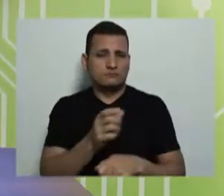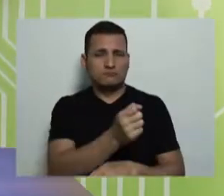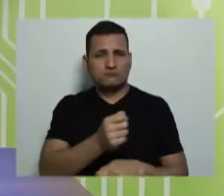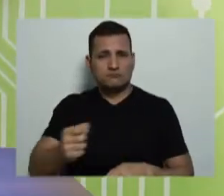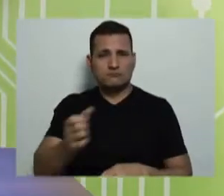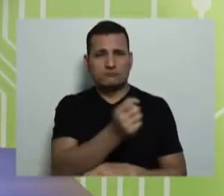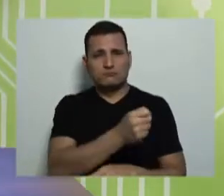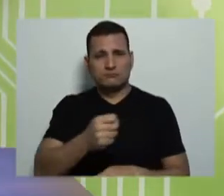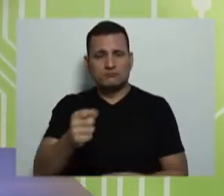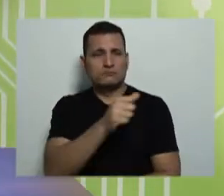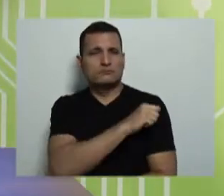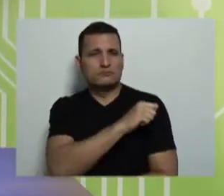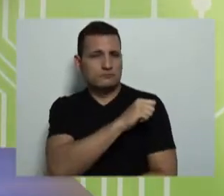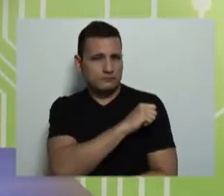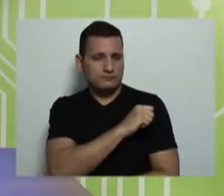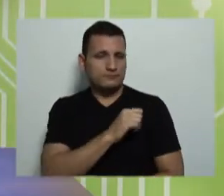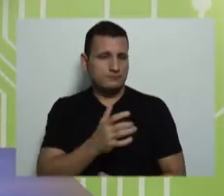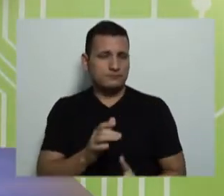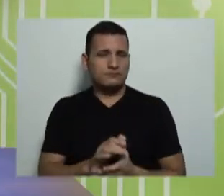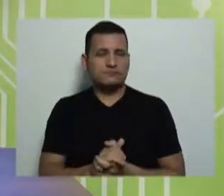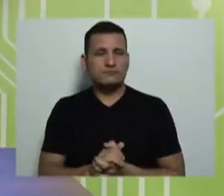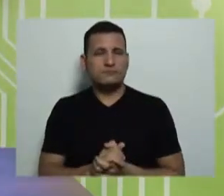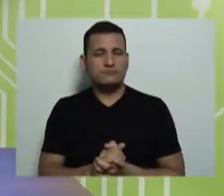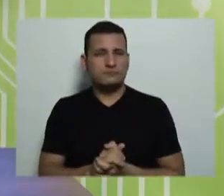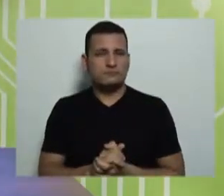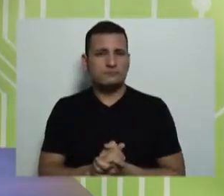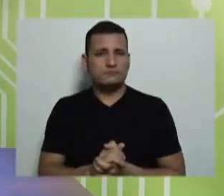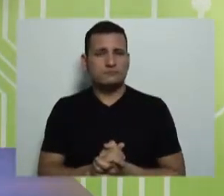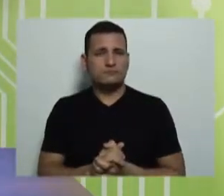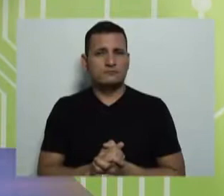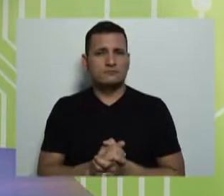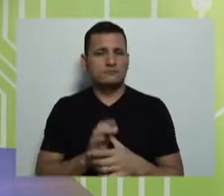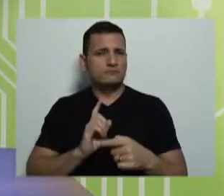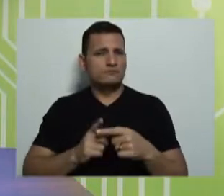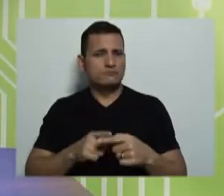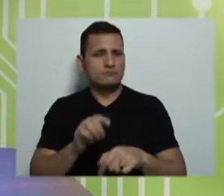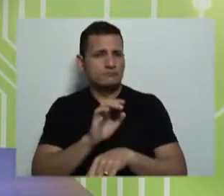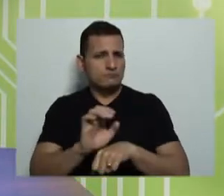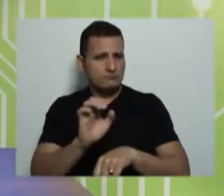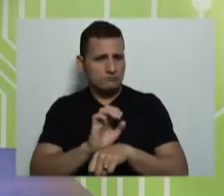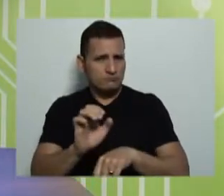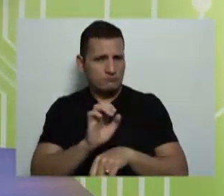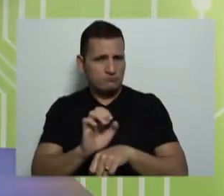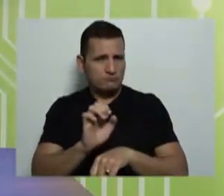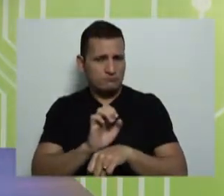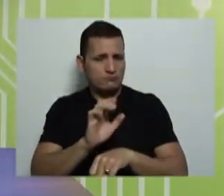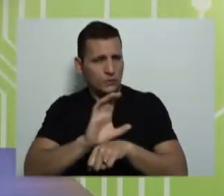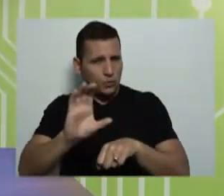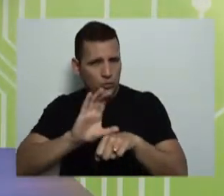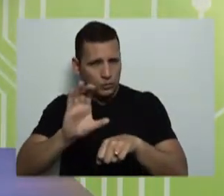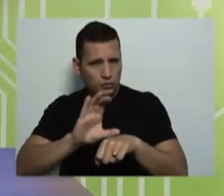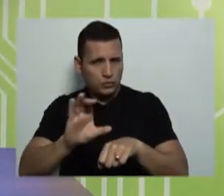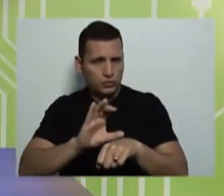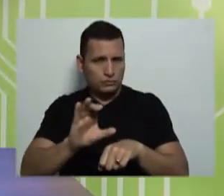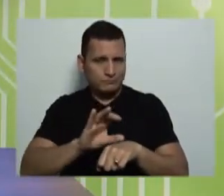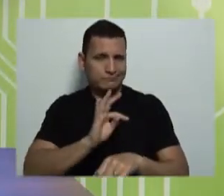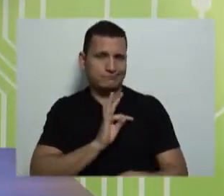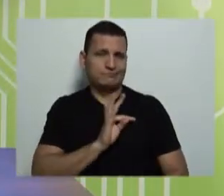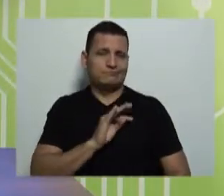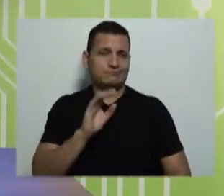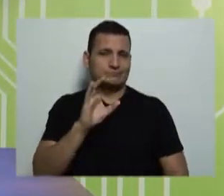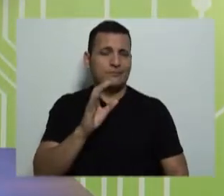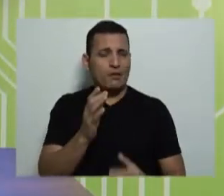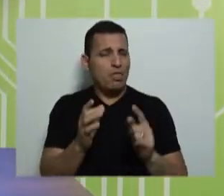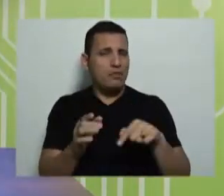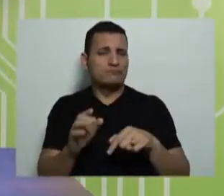alocados. Via de regra, né, pessoal, por se tratar de um curso técnico em cooperativismo, são nas cooperativas. Então, queria pedir aí para os